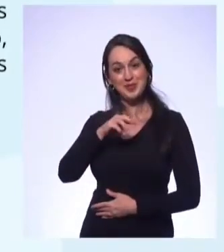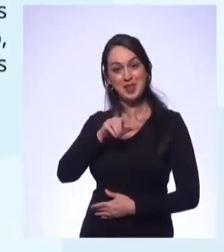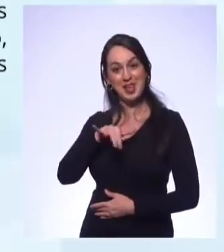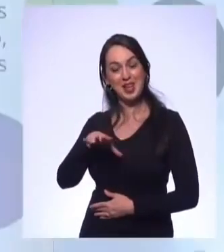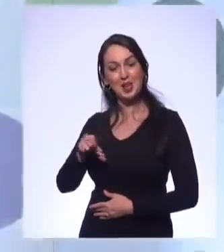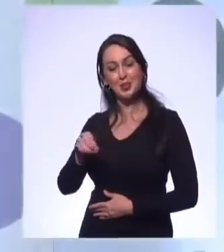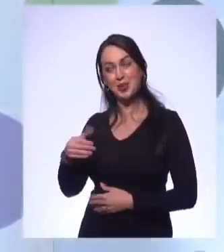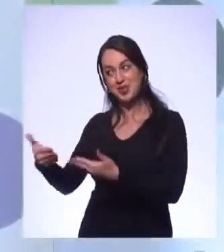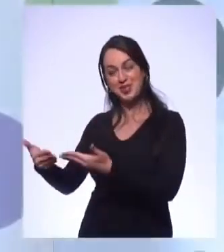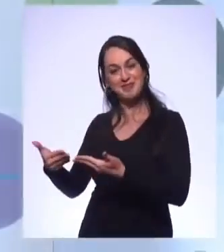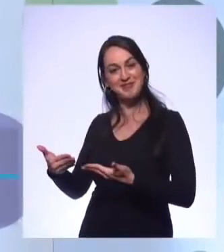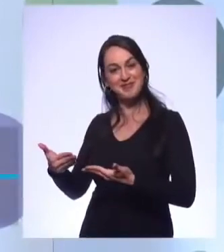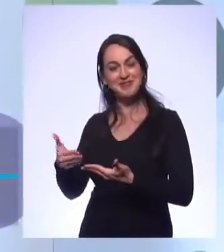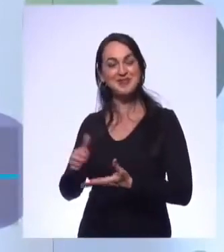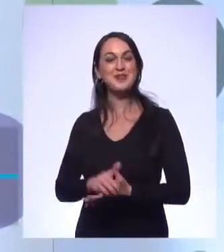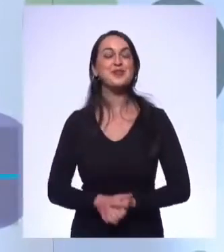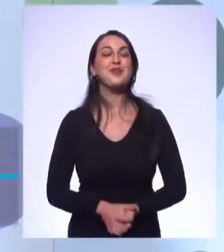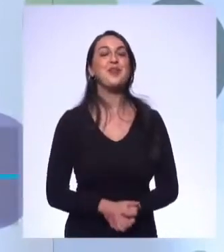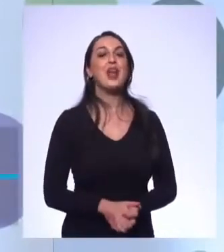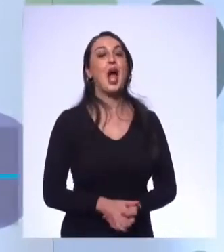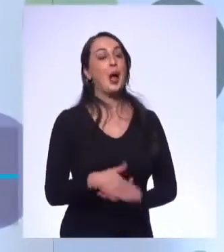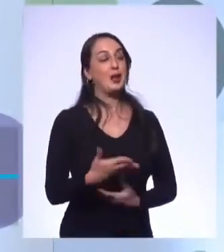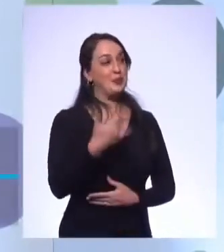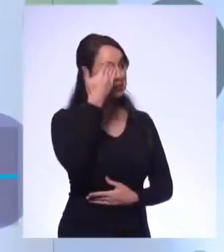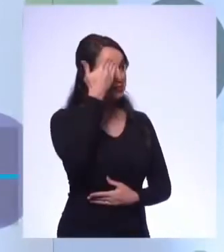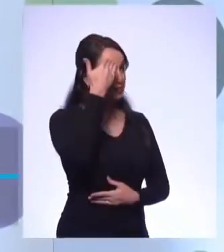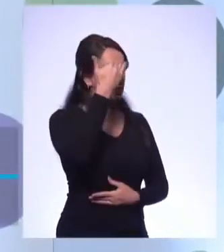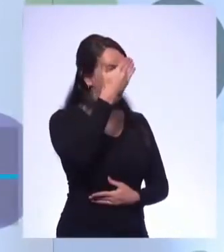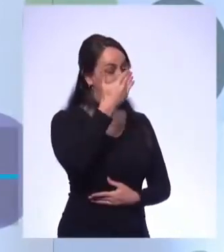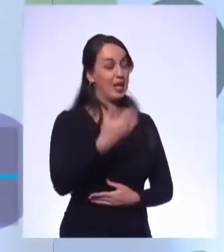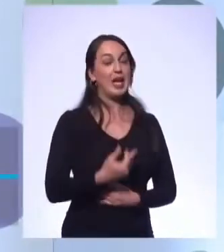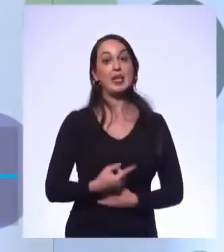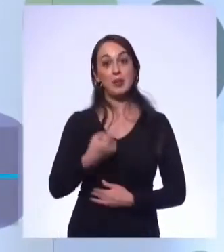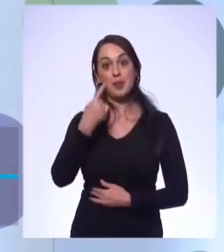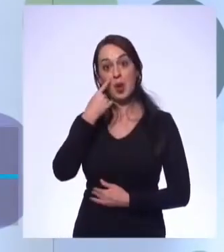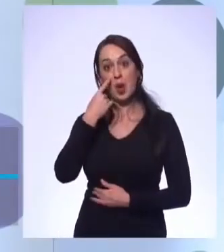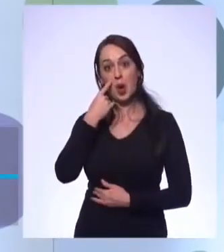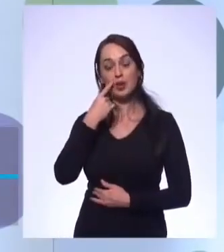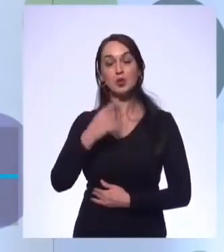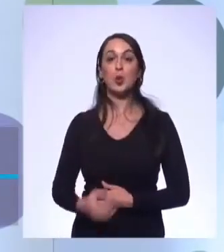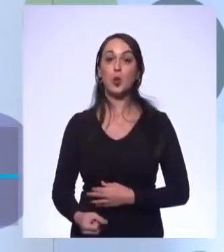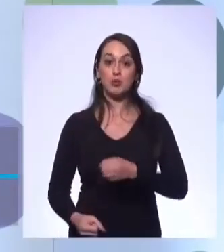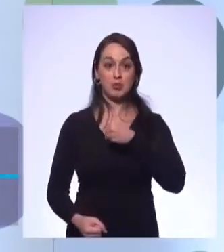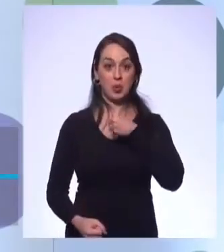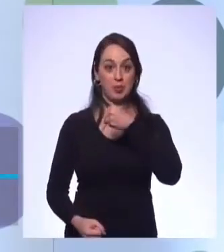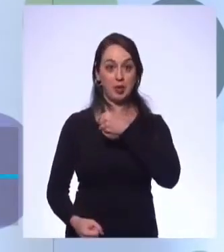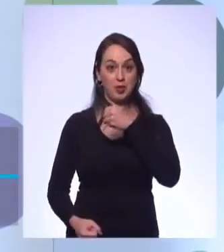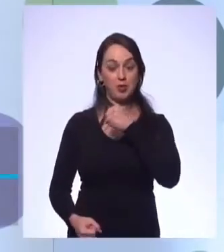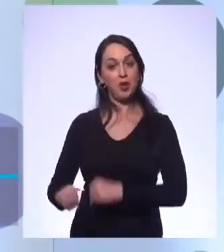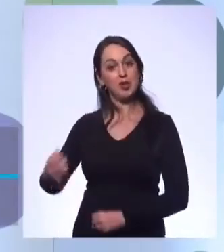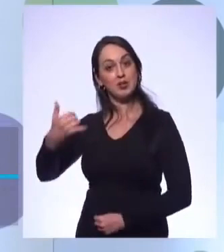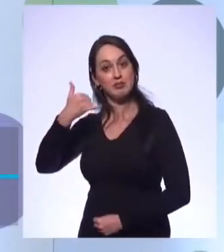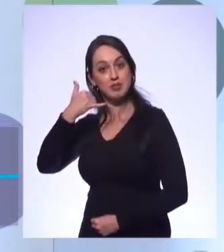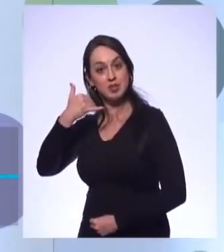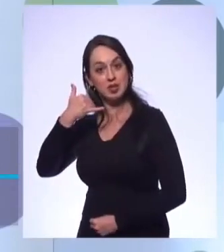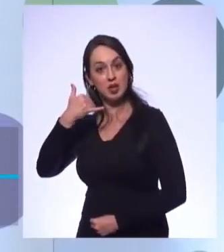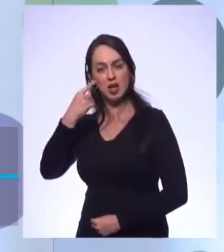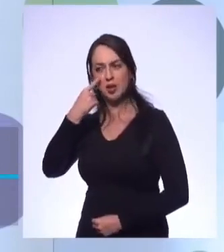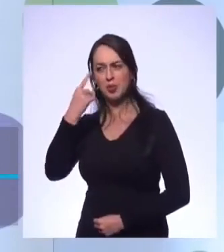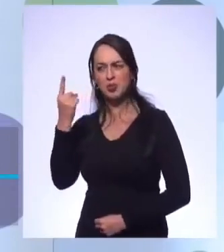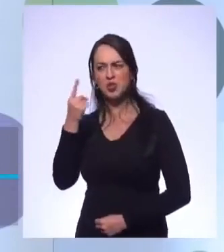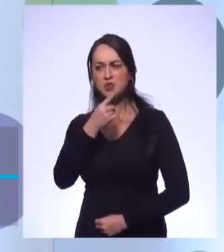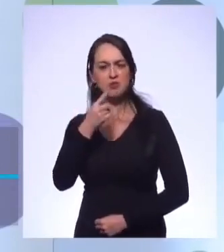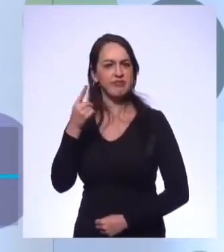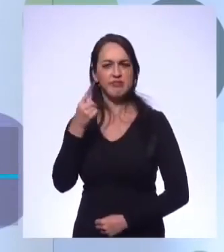obrigada, Mauro. Gente, olha só que legal. Eu estou aqui com o microfone e na outra mão está o celular, já já eu vou olhar... Para onde que eu tenho que olhar? Para ali? Tô